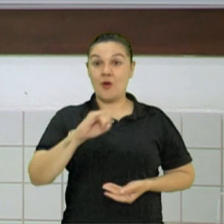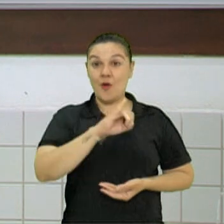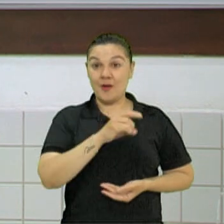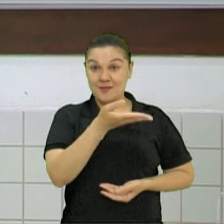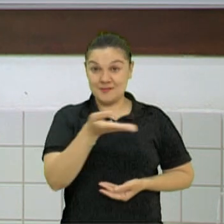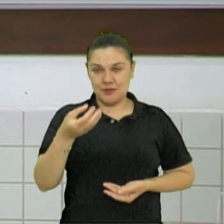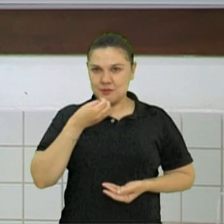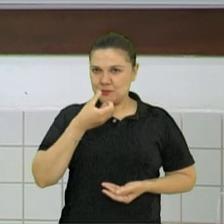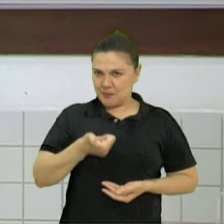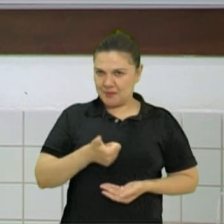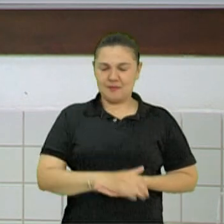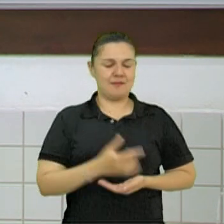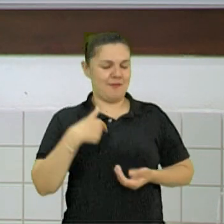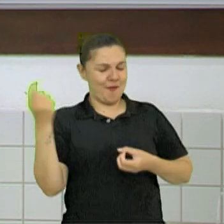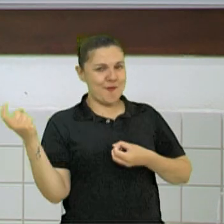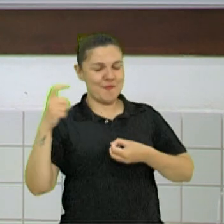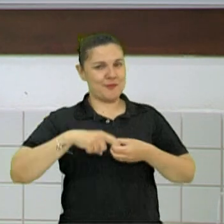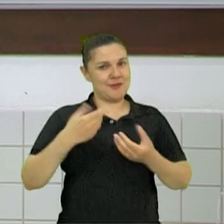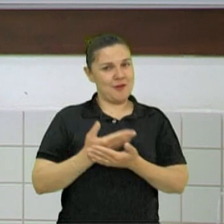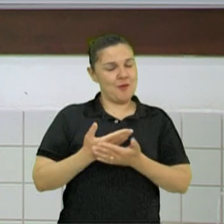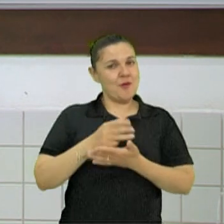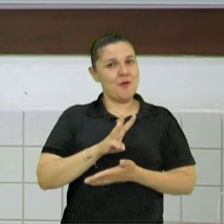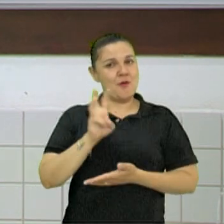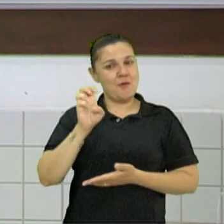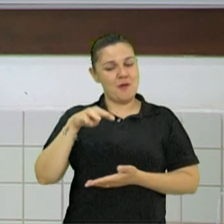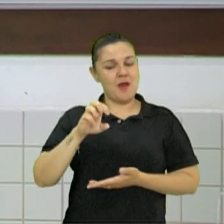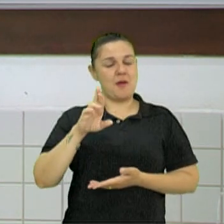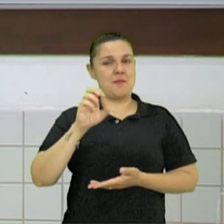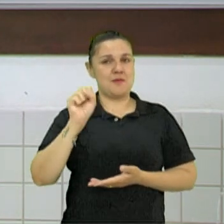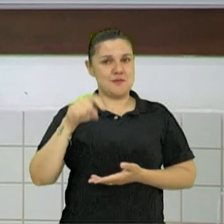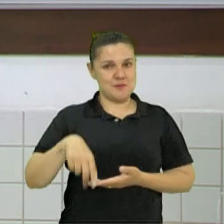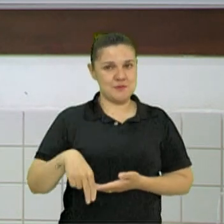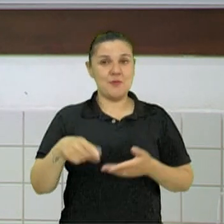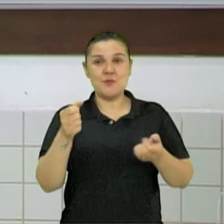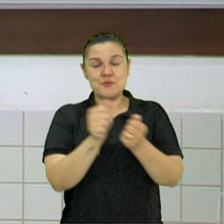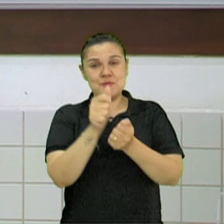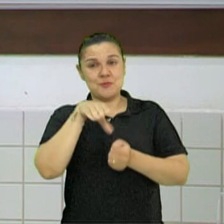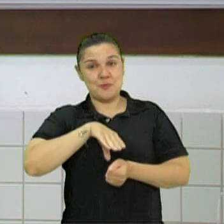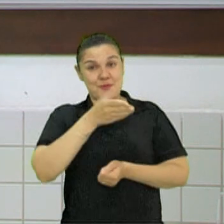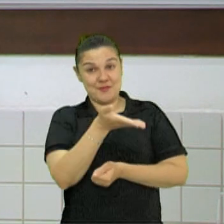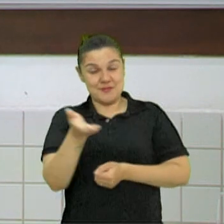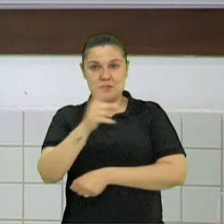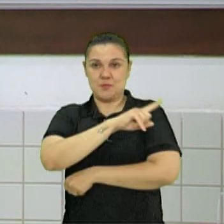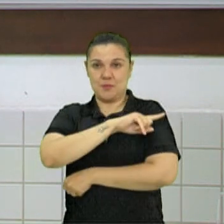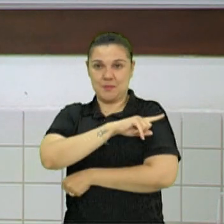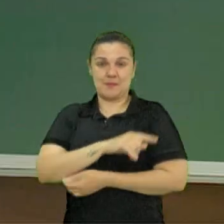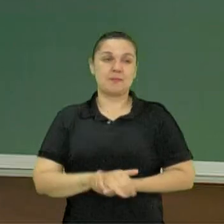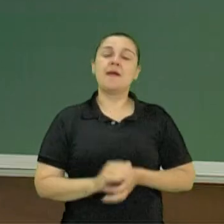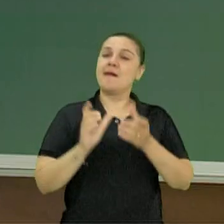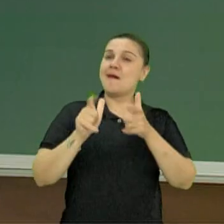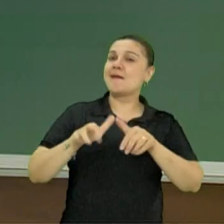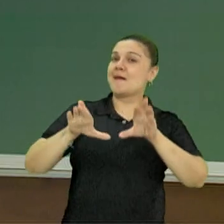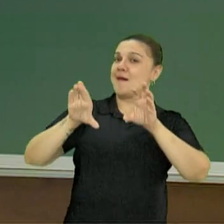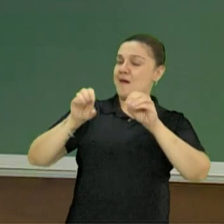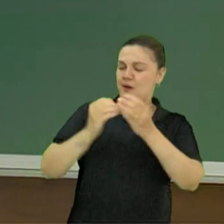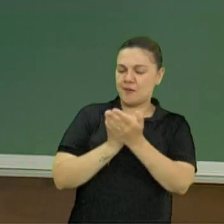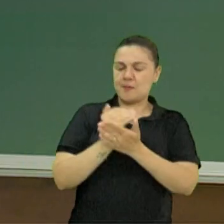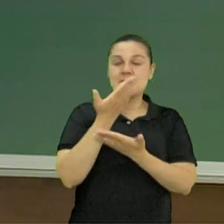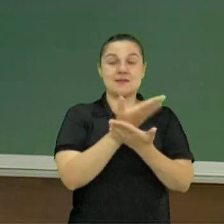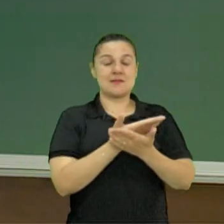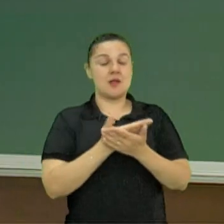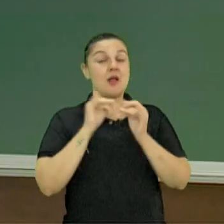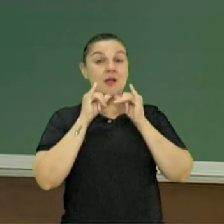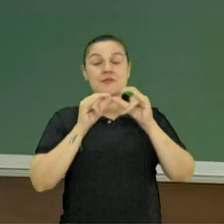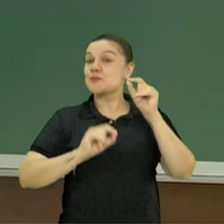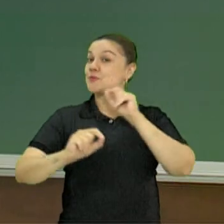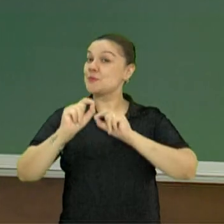Olá pessoal, tudo bem com vocês? Estou de volta, professor Emerson, para trabalhar língua portuguesa com vocês da primeira série. Claro que antes de iniciar a nossa aula eu vou fazer o